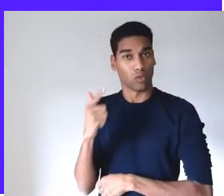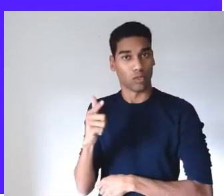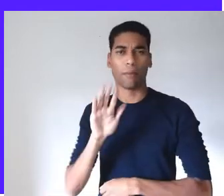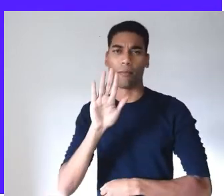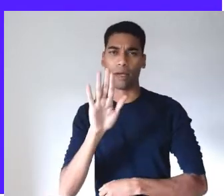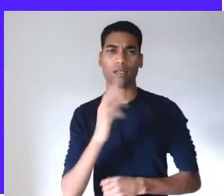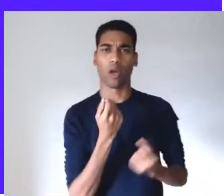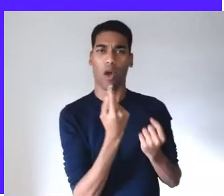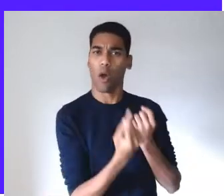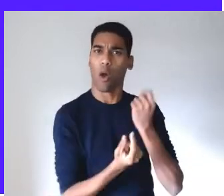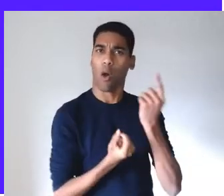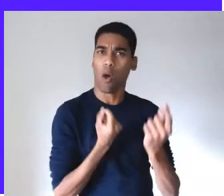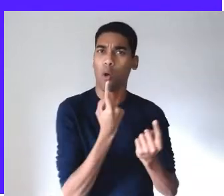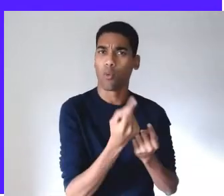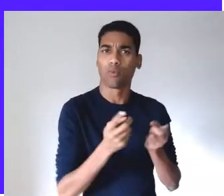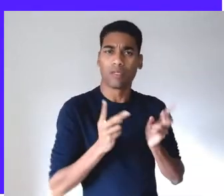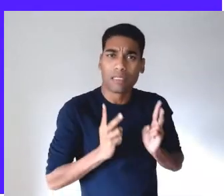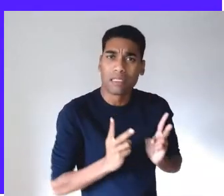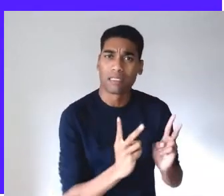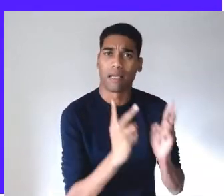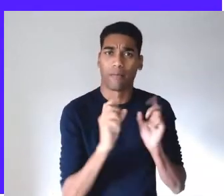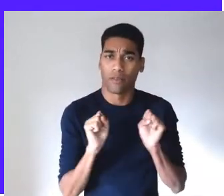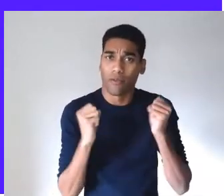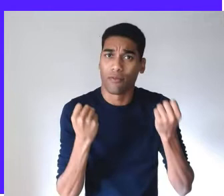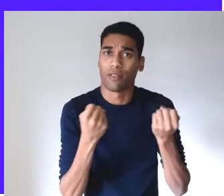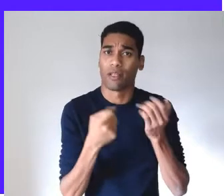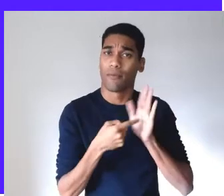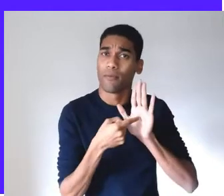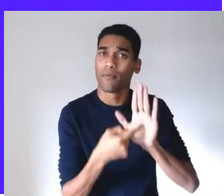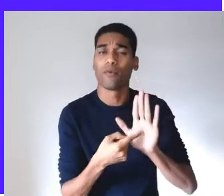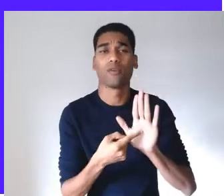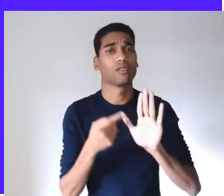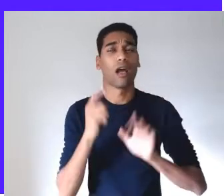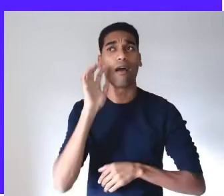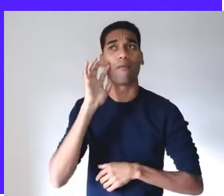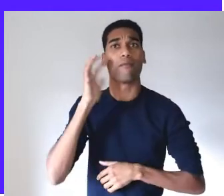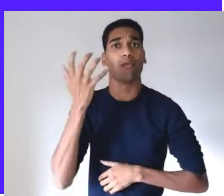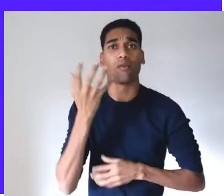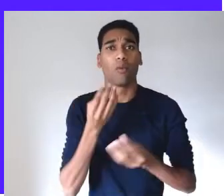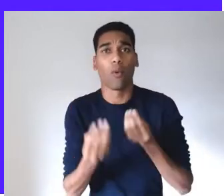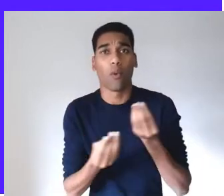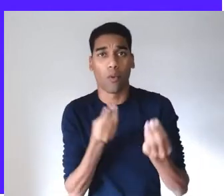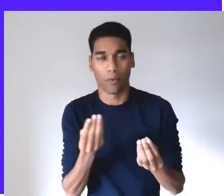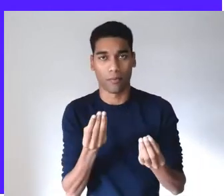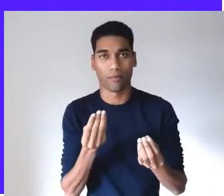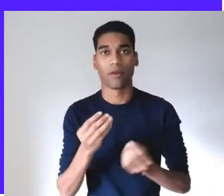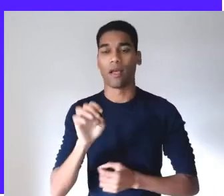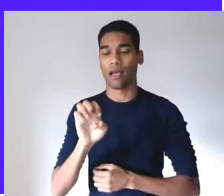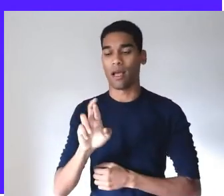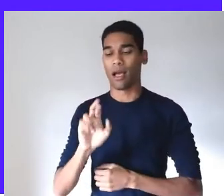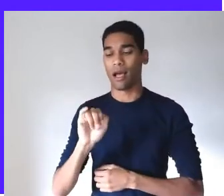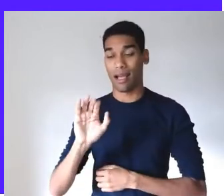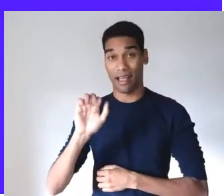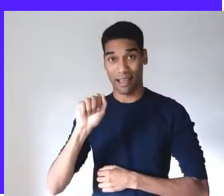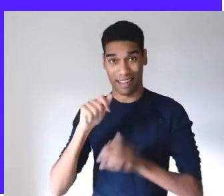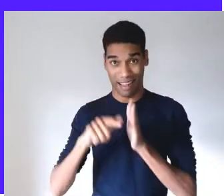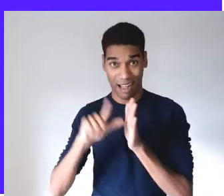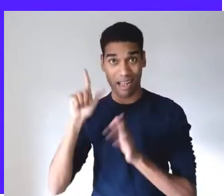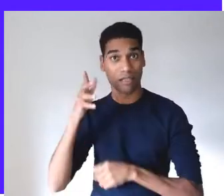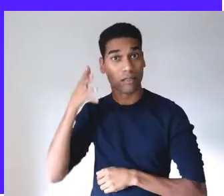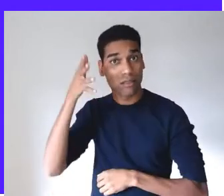que é muito importante a fala da Érica, de que quando você apresenta só o diagnóstico é uma